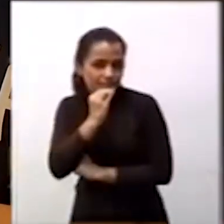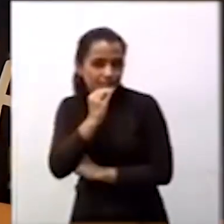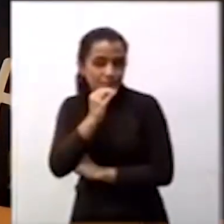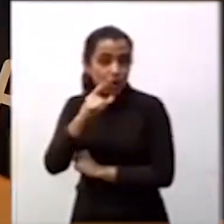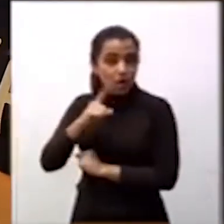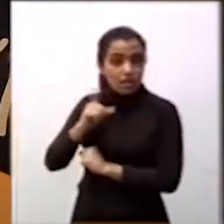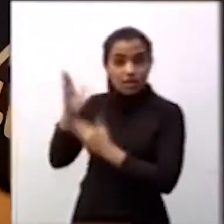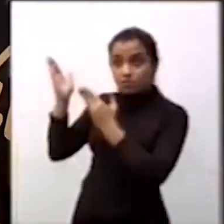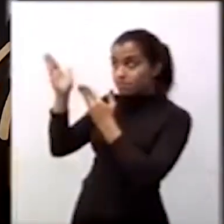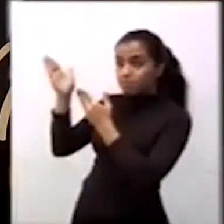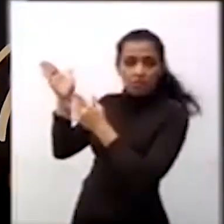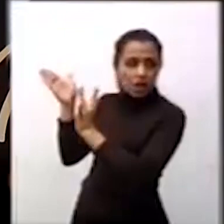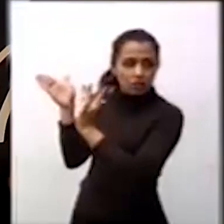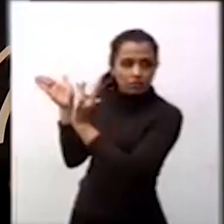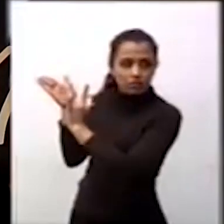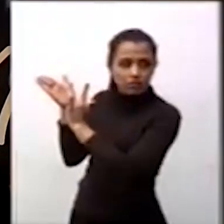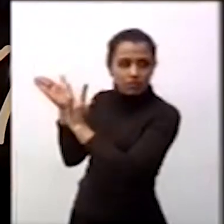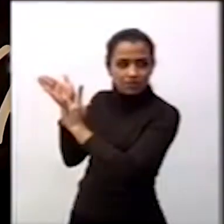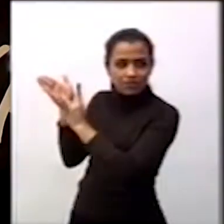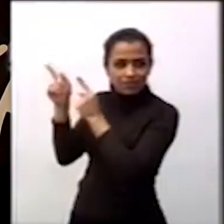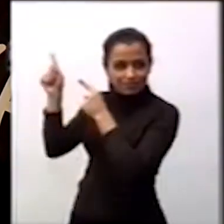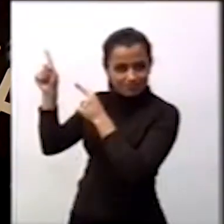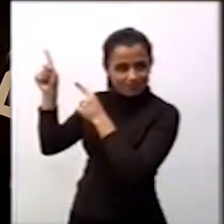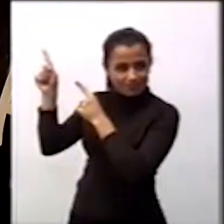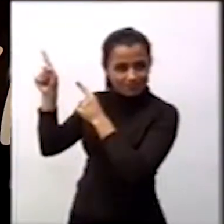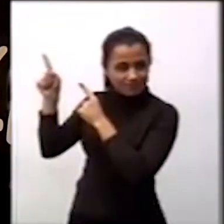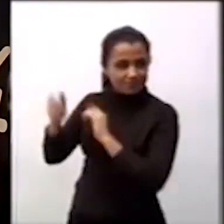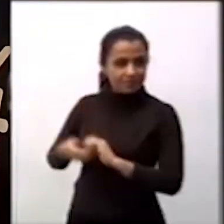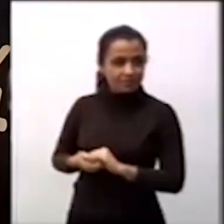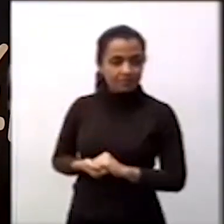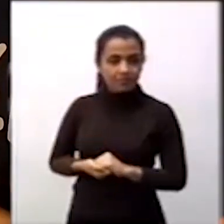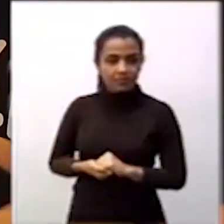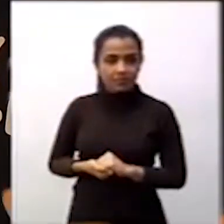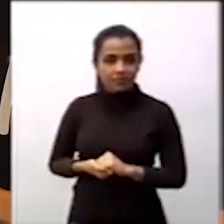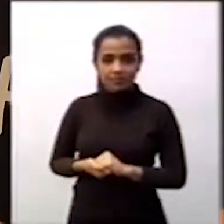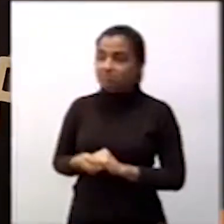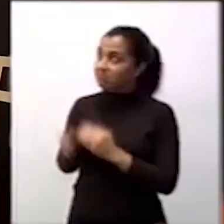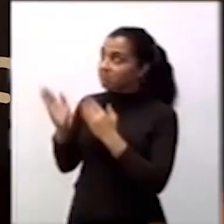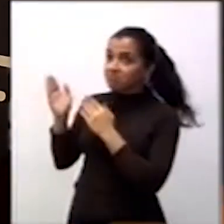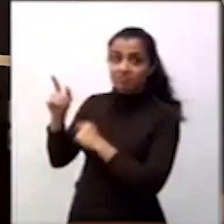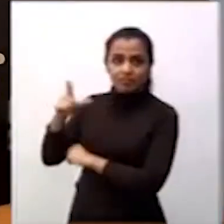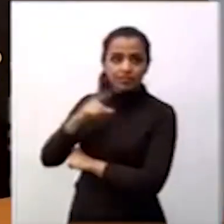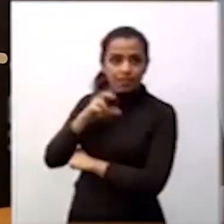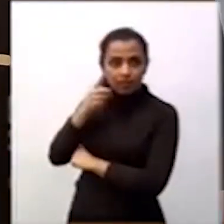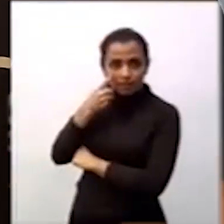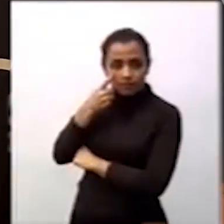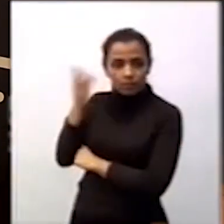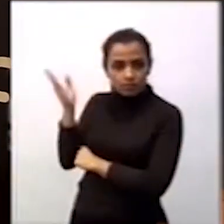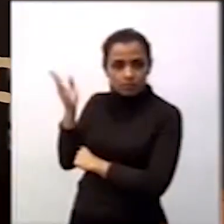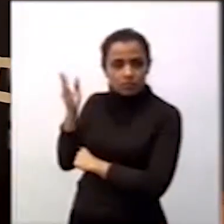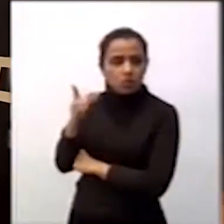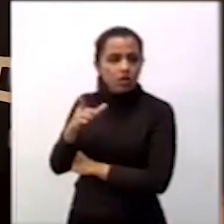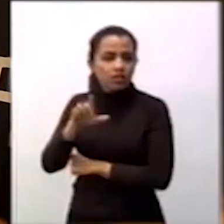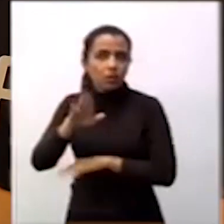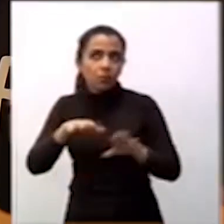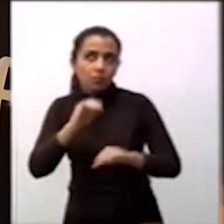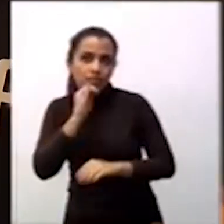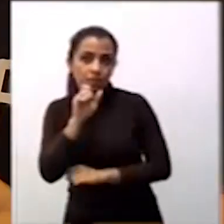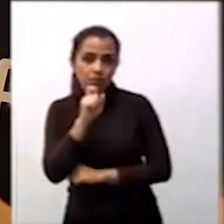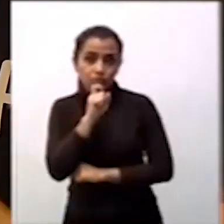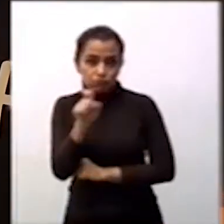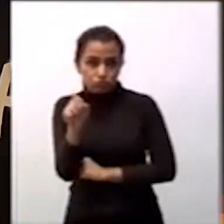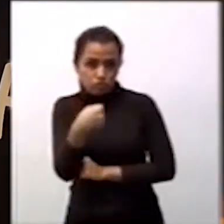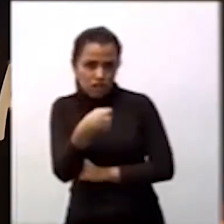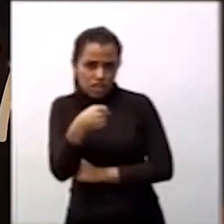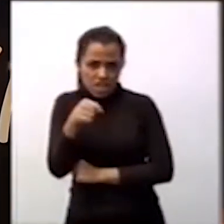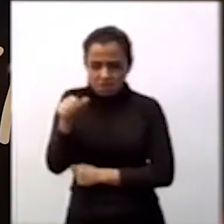etiqueta. Entre outras informações, a etiqueta traz a potência. Então, imagina que você tenha um refrigerador pequeno,